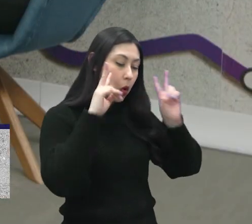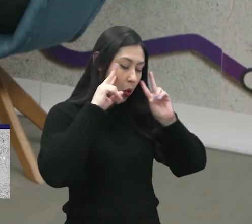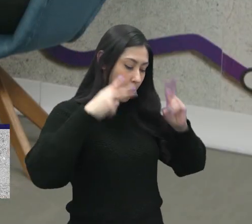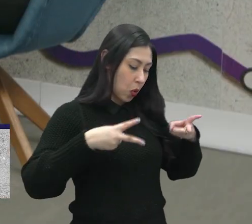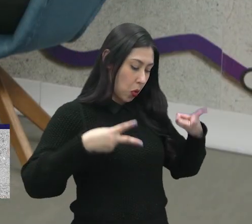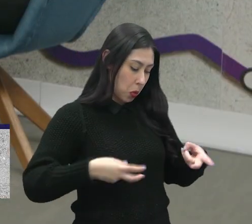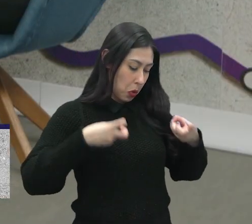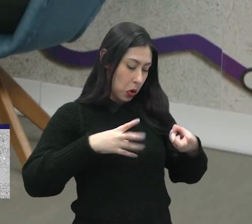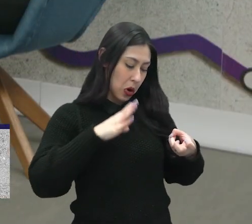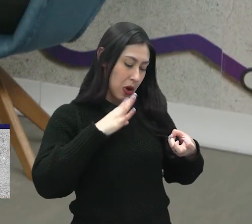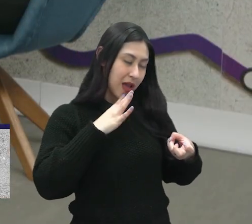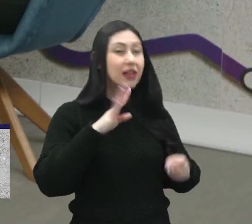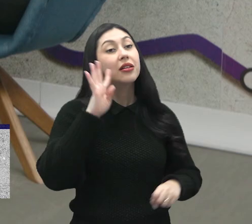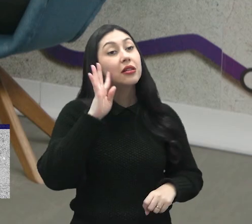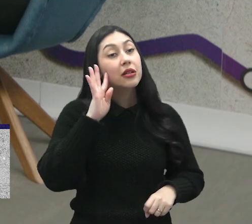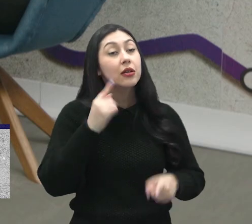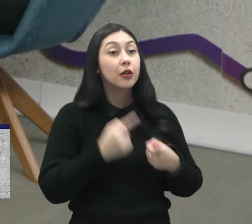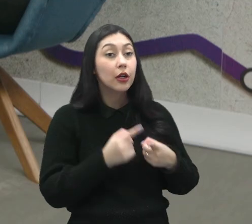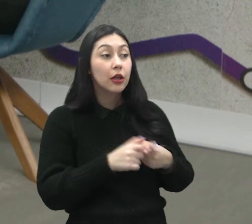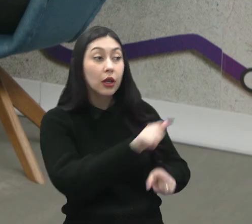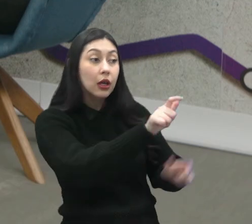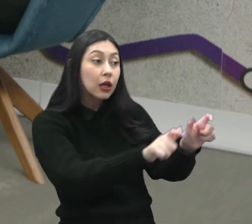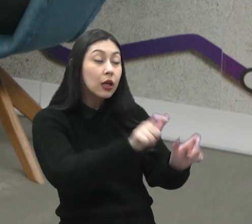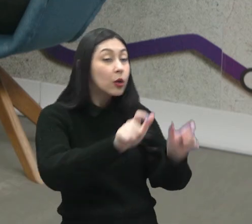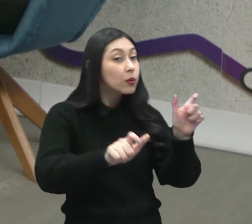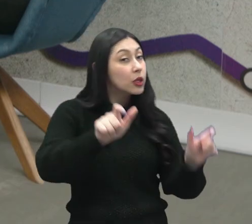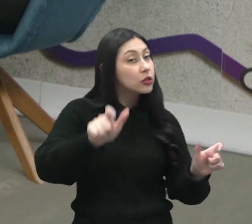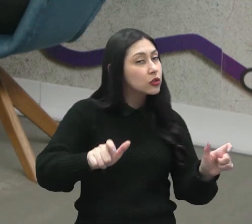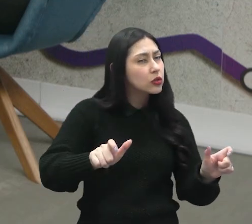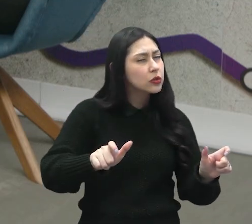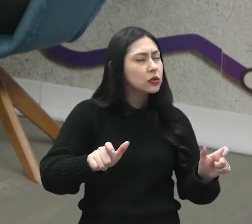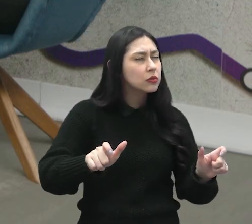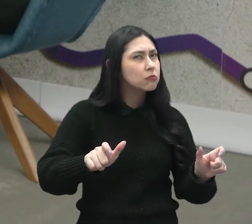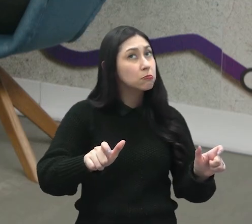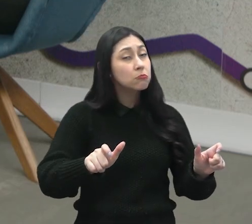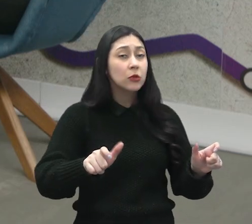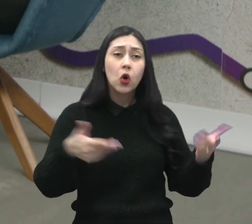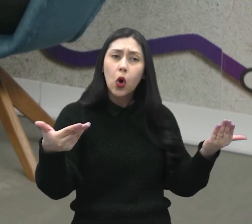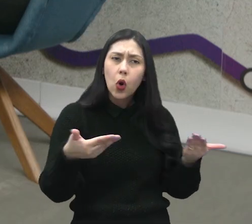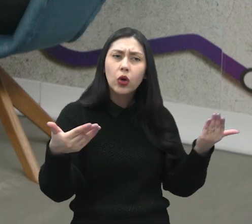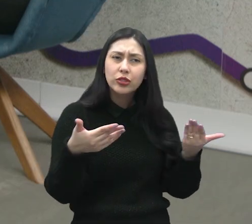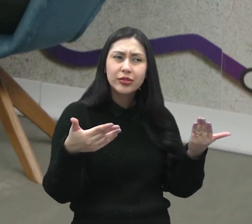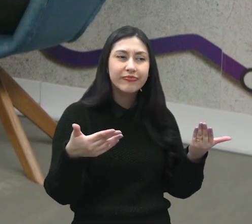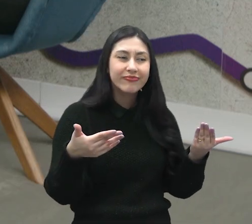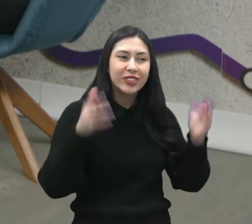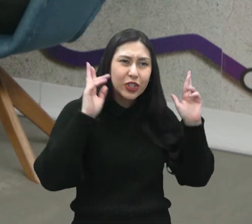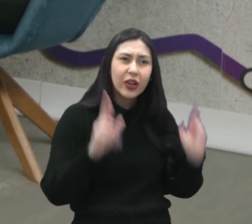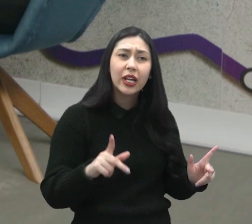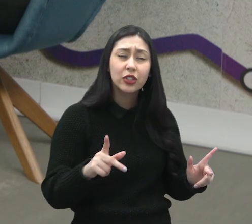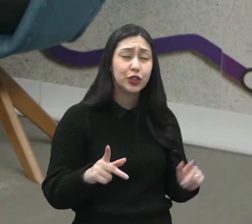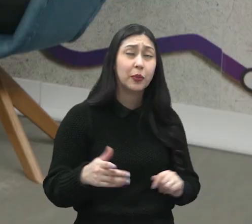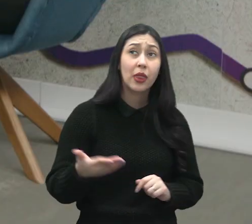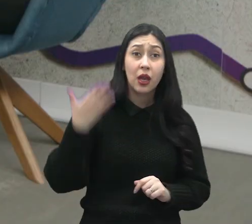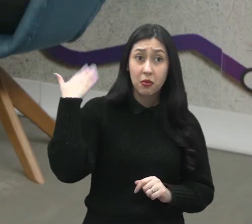hoje, é legal porque as pessoas cada vez mais estão até se permitindo, porque antigamente,